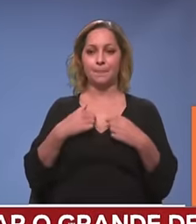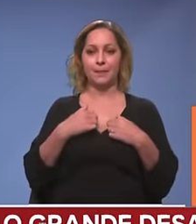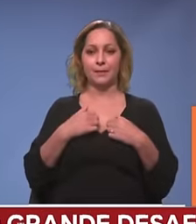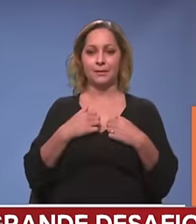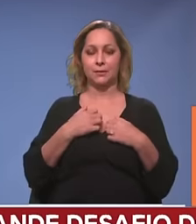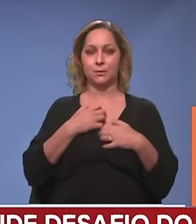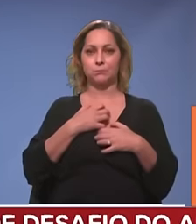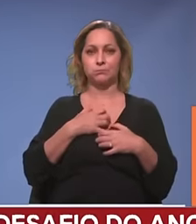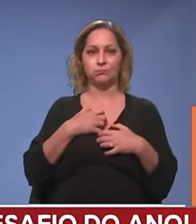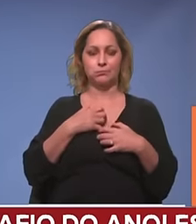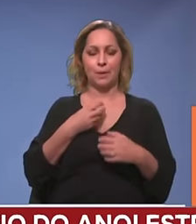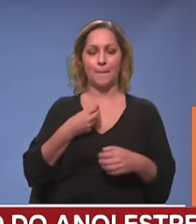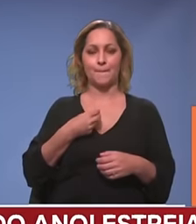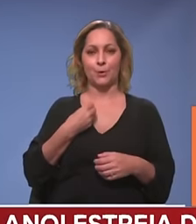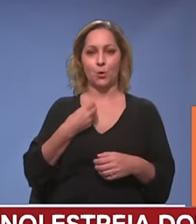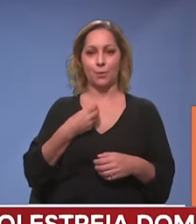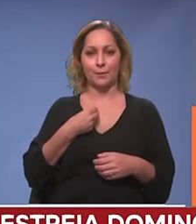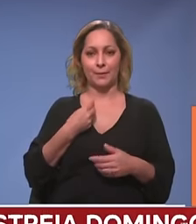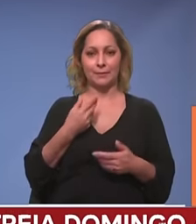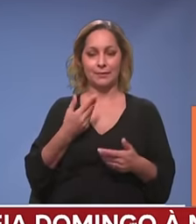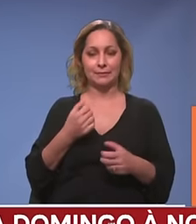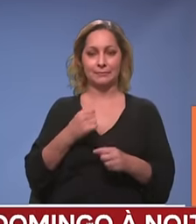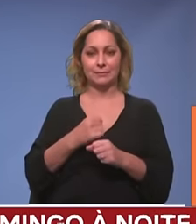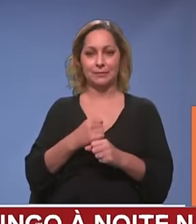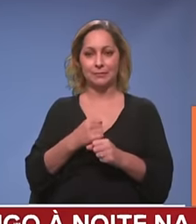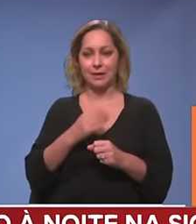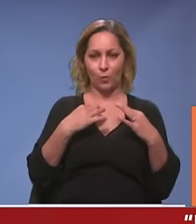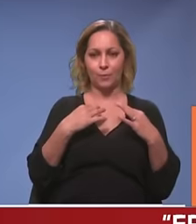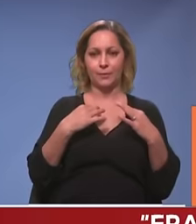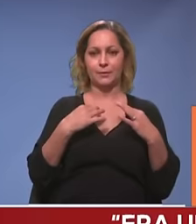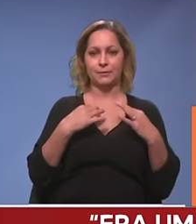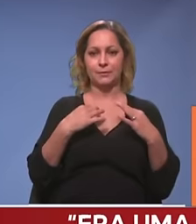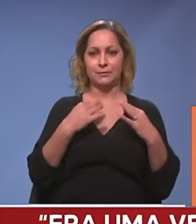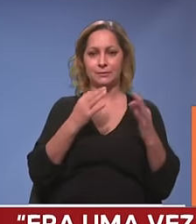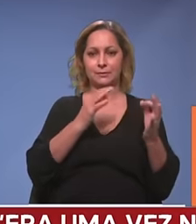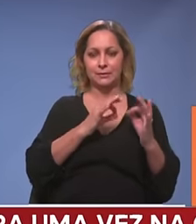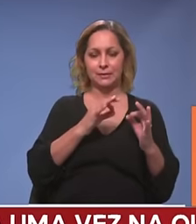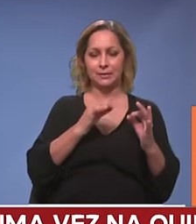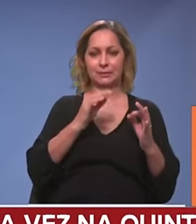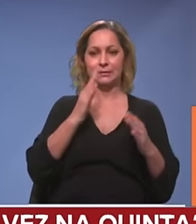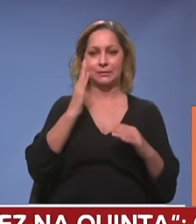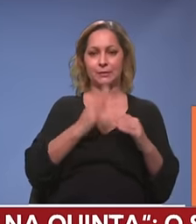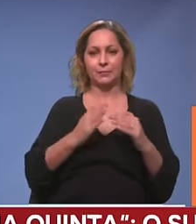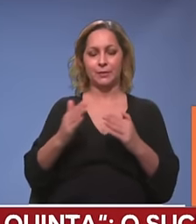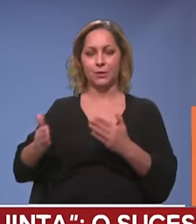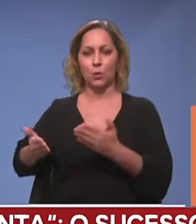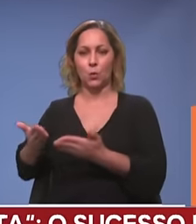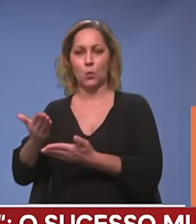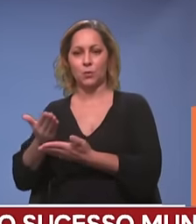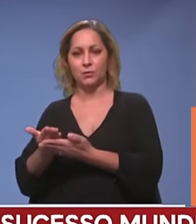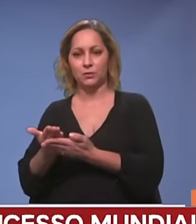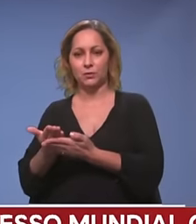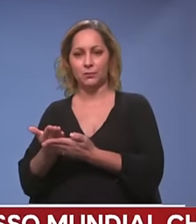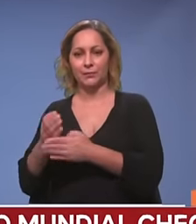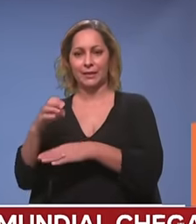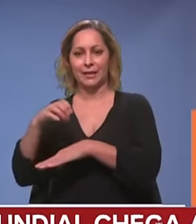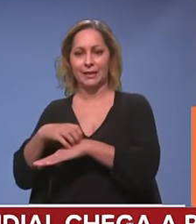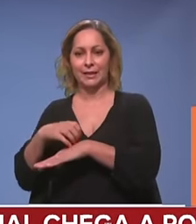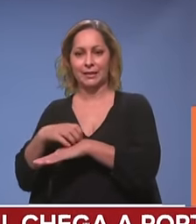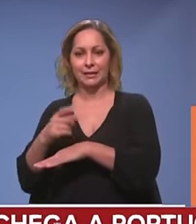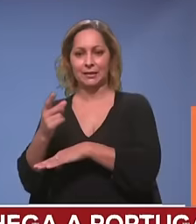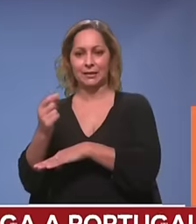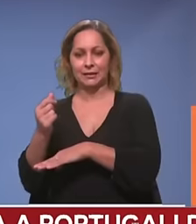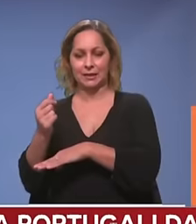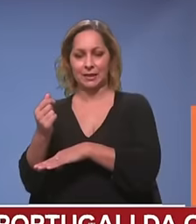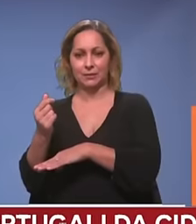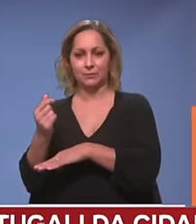incomodada e e deixava-me desconfortável tenho este convite para a quinta em que são valores na